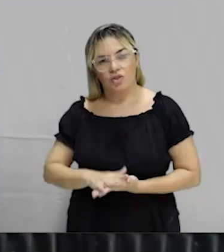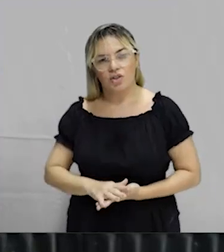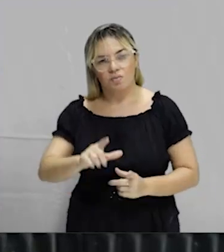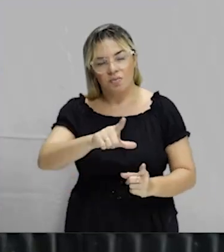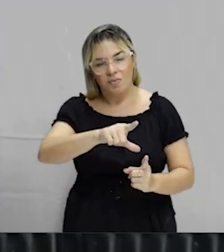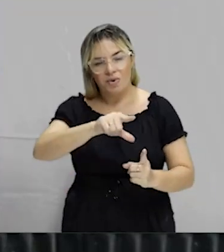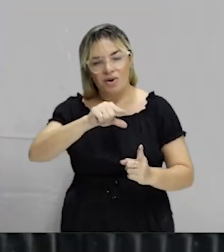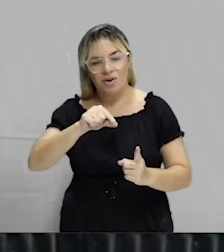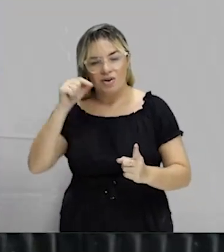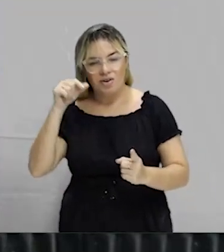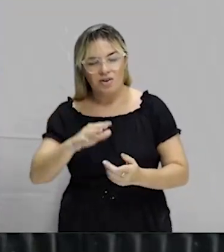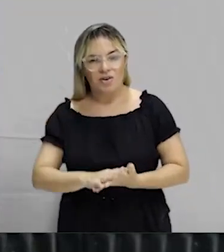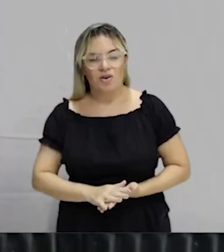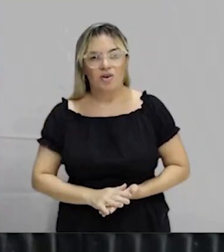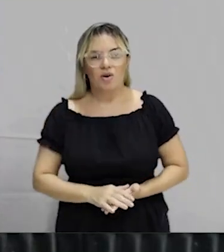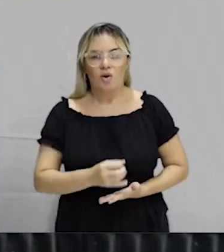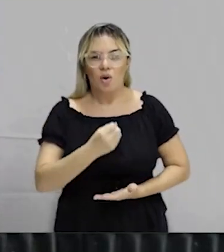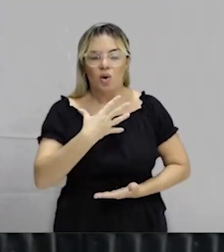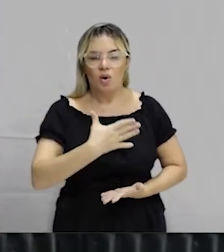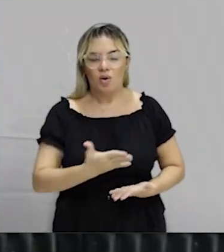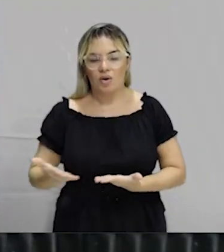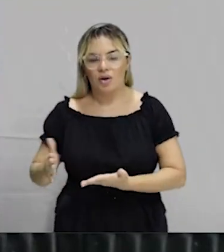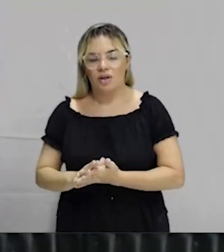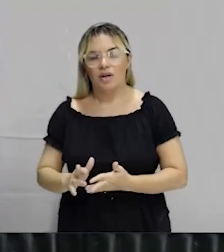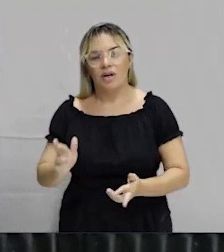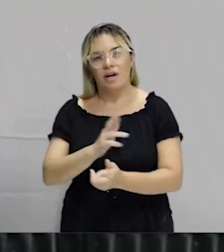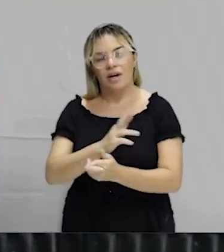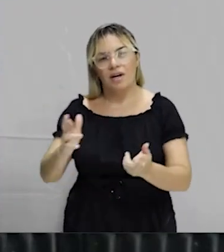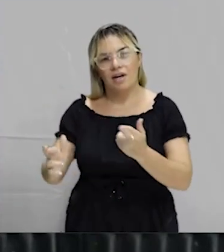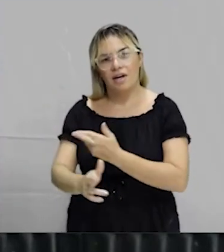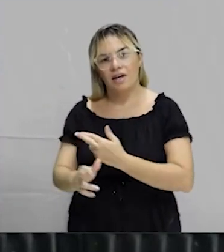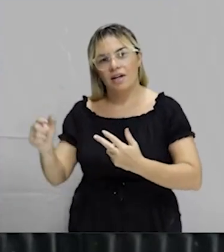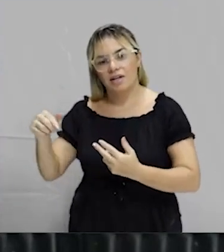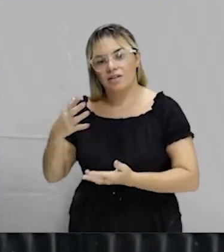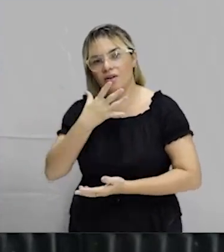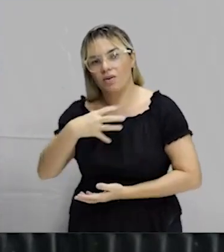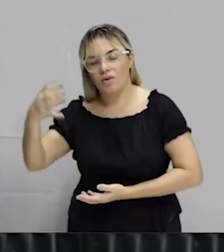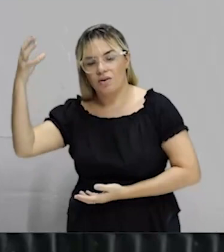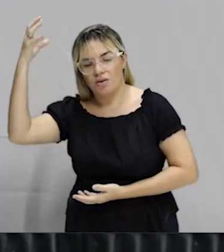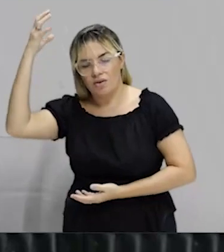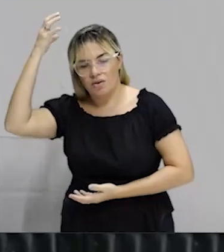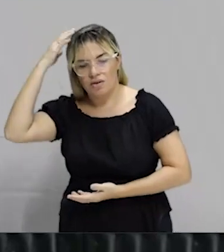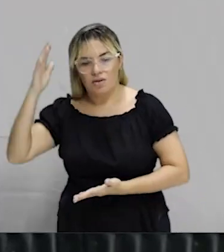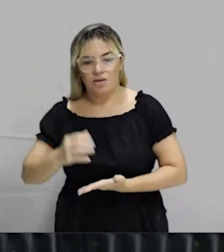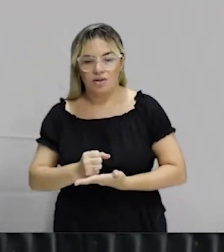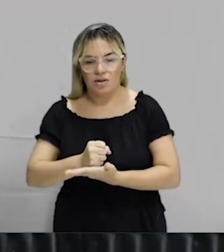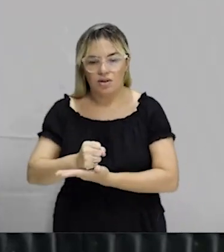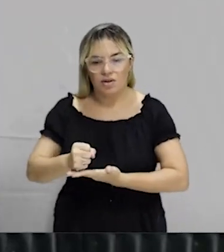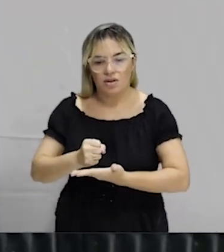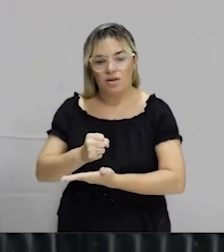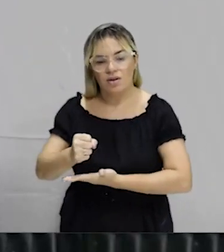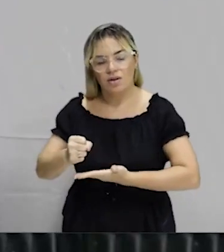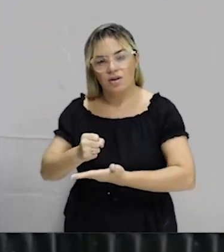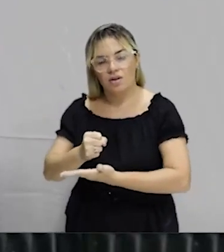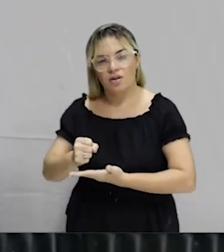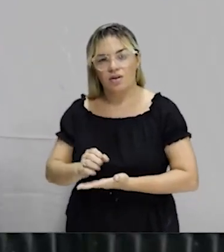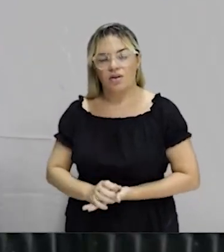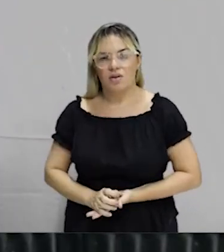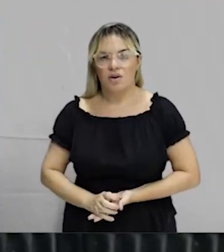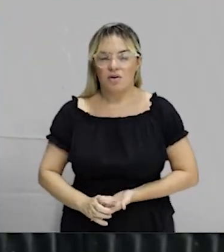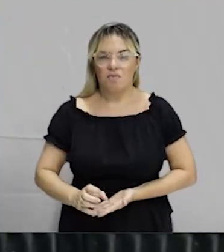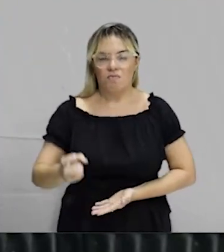privilégios com relação aos soberanos. Quando você fala desses magos, você fala basicamente de uma